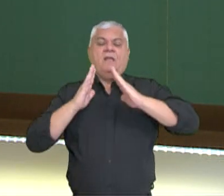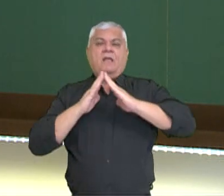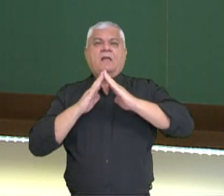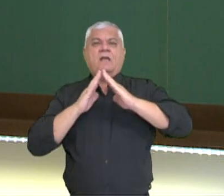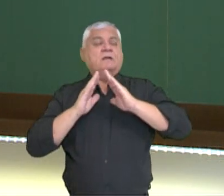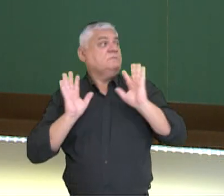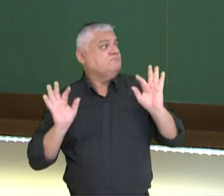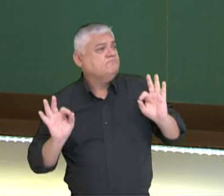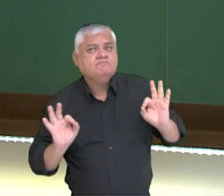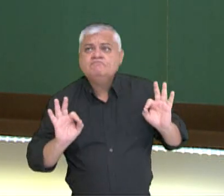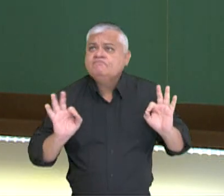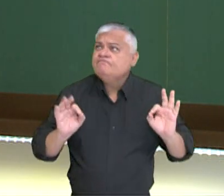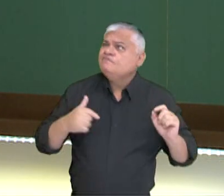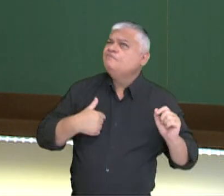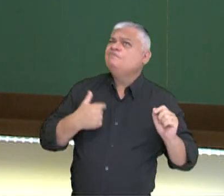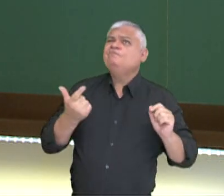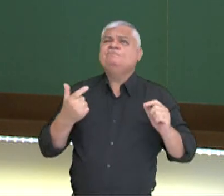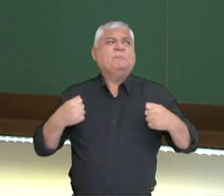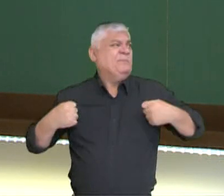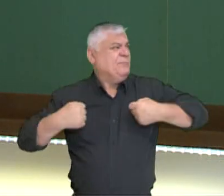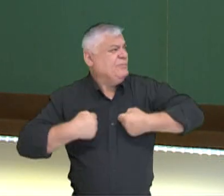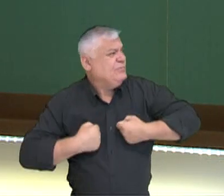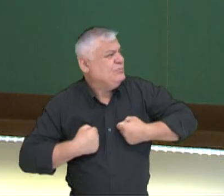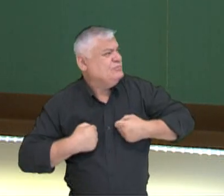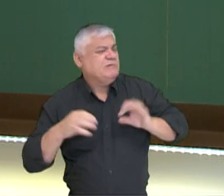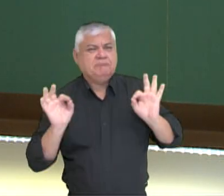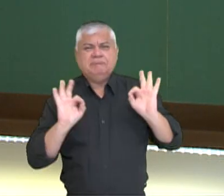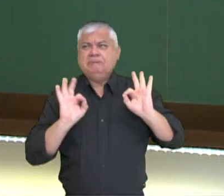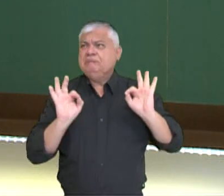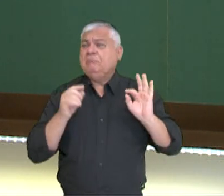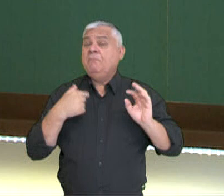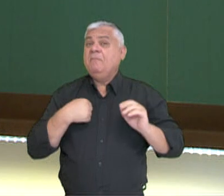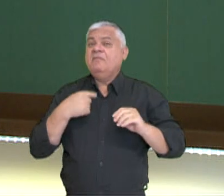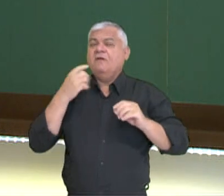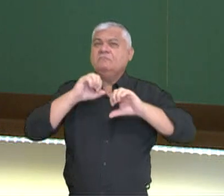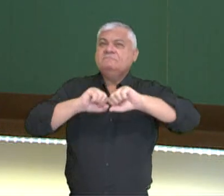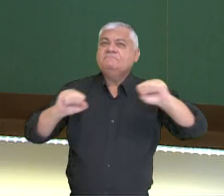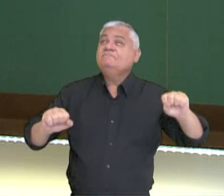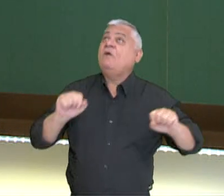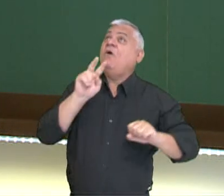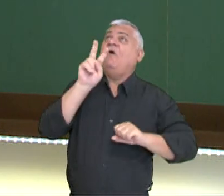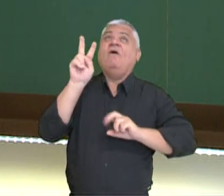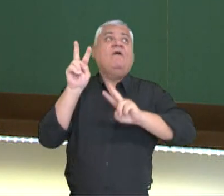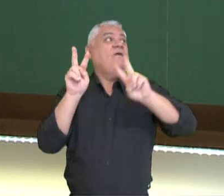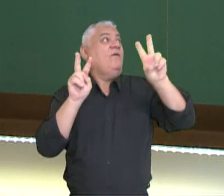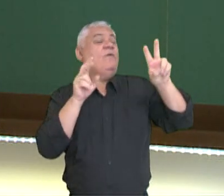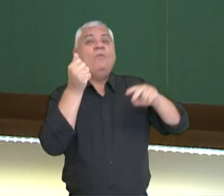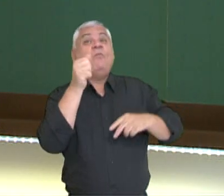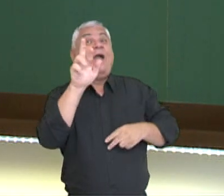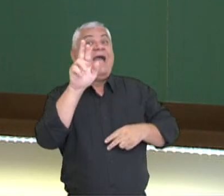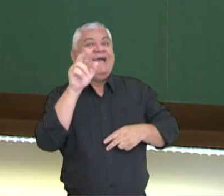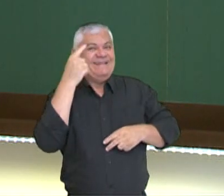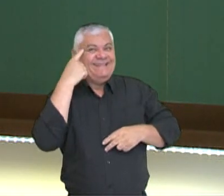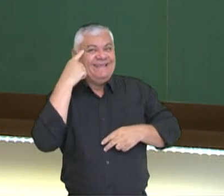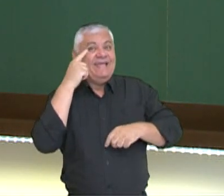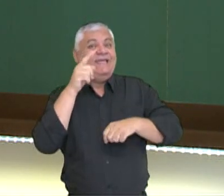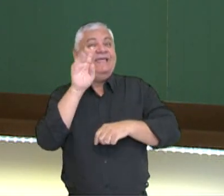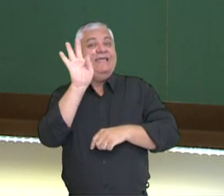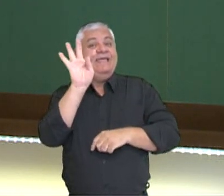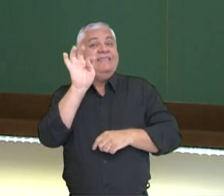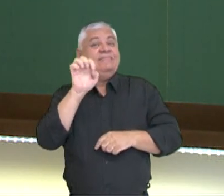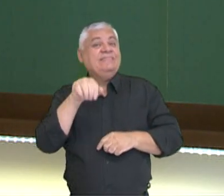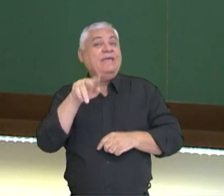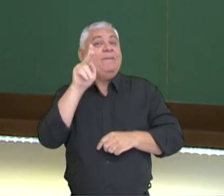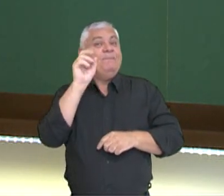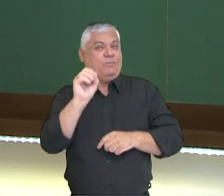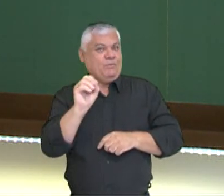vai, por exemplo, verificar se vai levar blusa ou não, eu vou ver o tempo atmosférico e não o clima, certo?